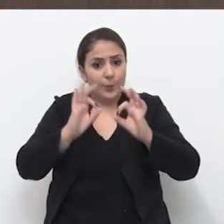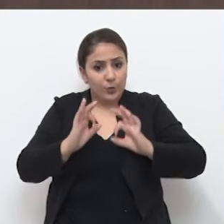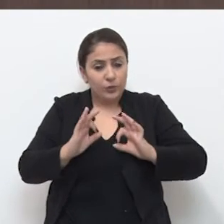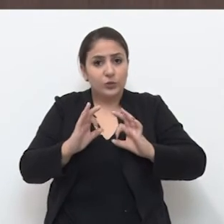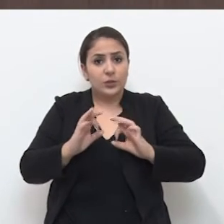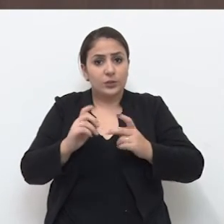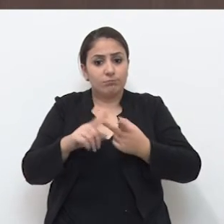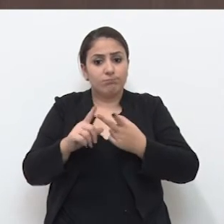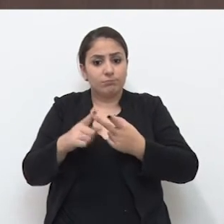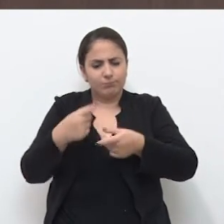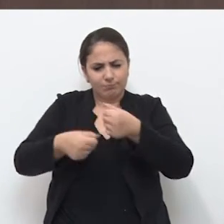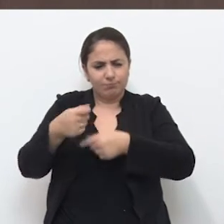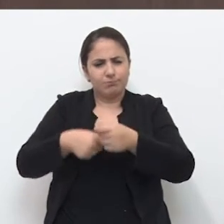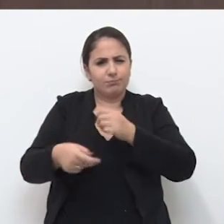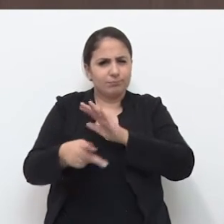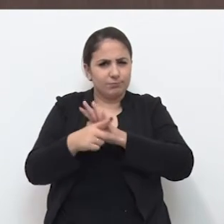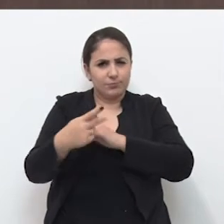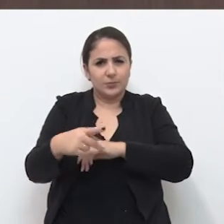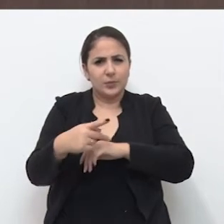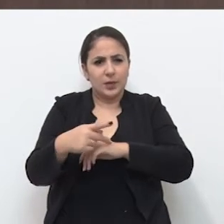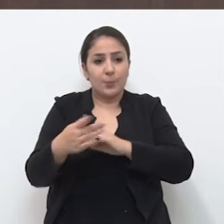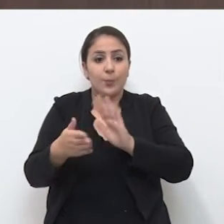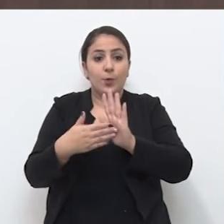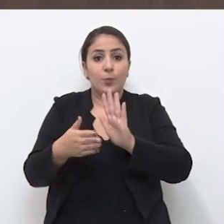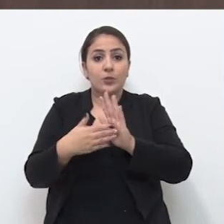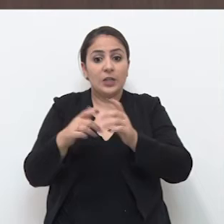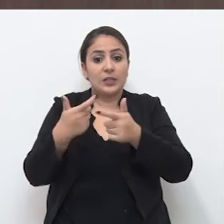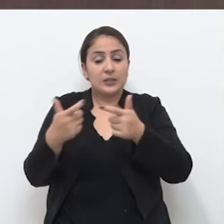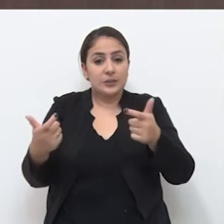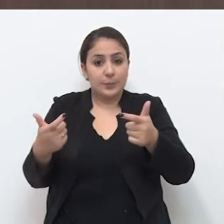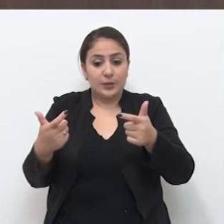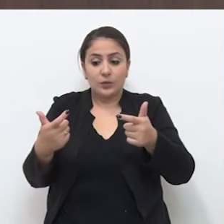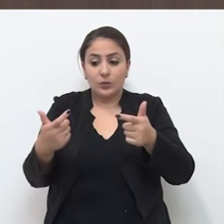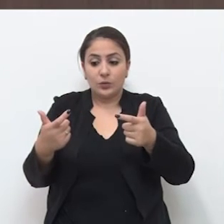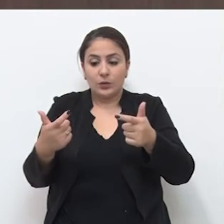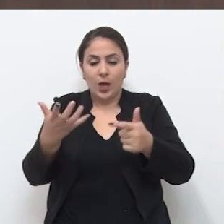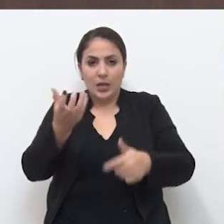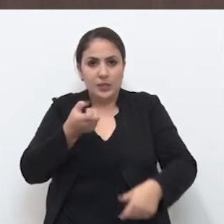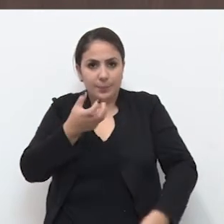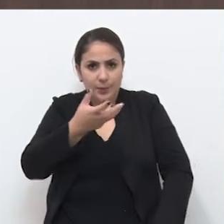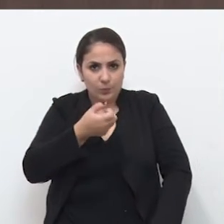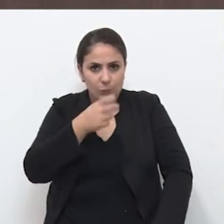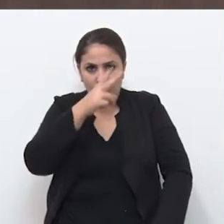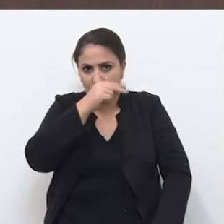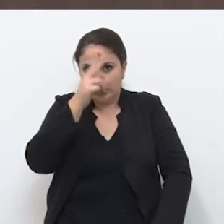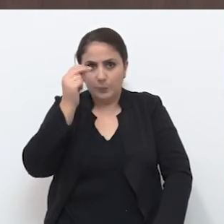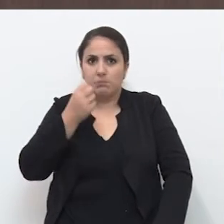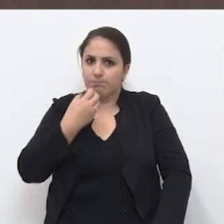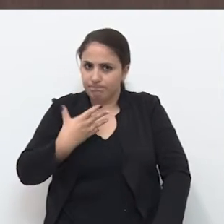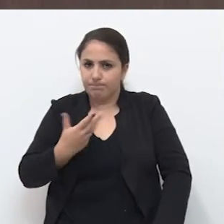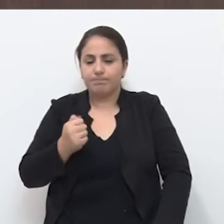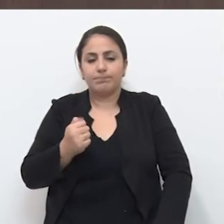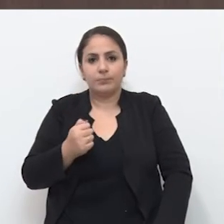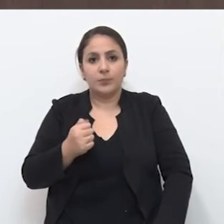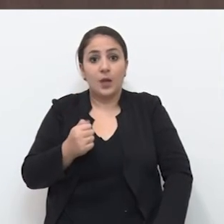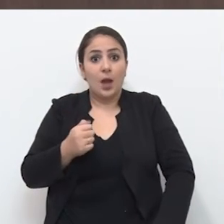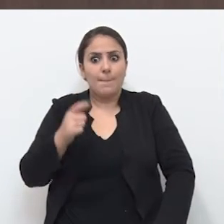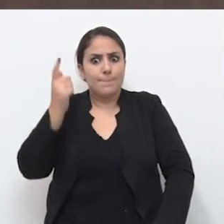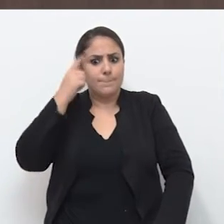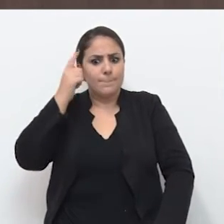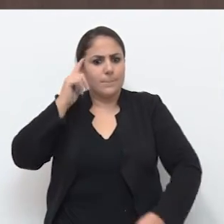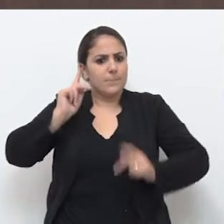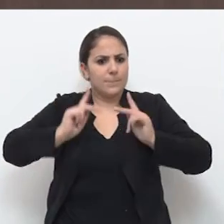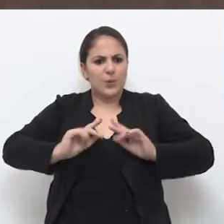projeto e um plano de negócios que propiciaria um crescimento arrecadatório para um município bastante grande.